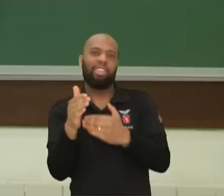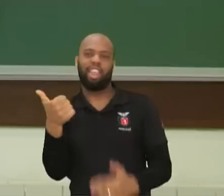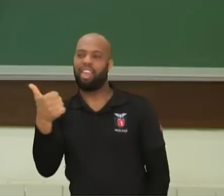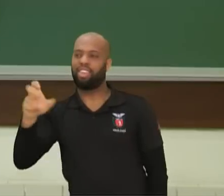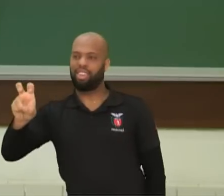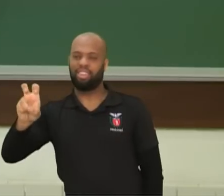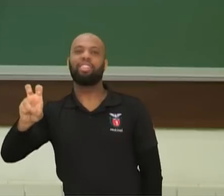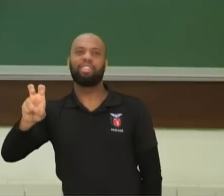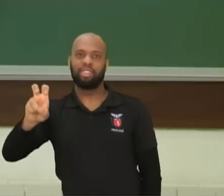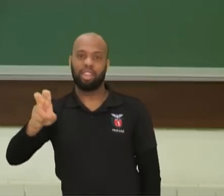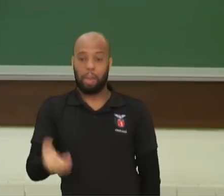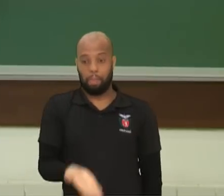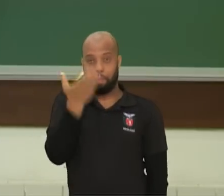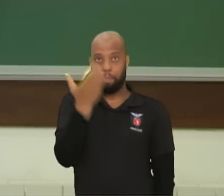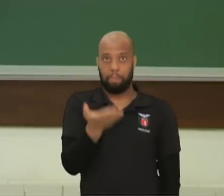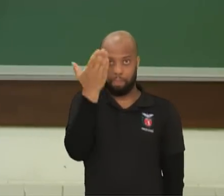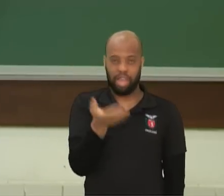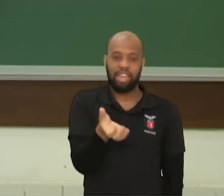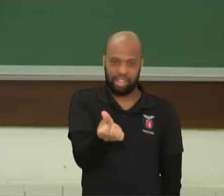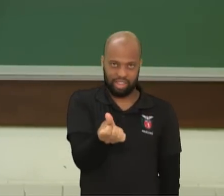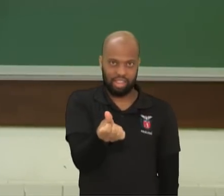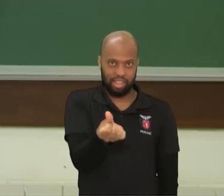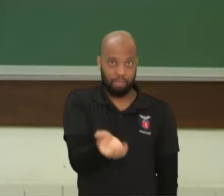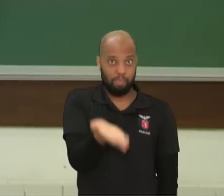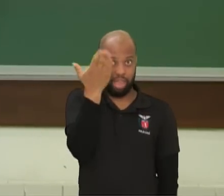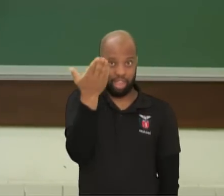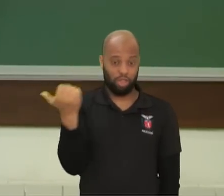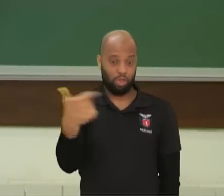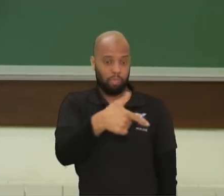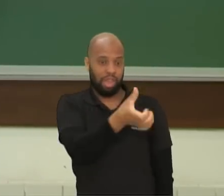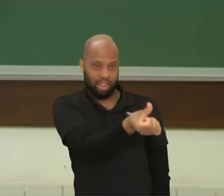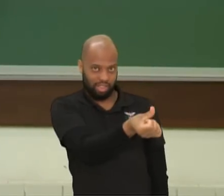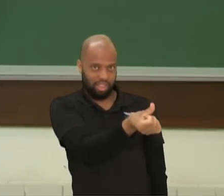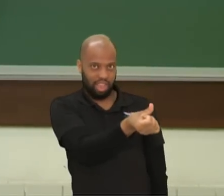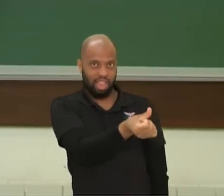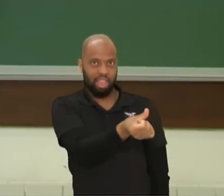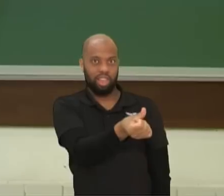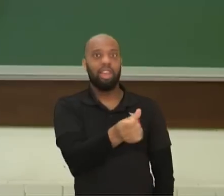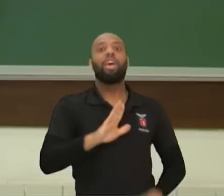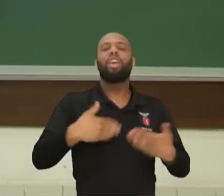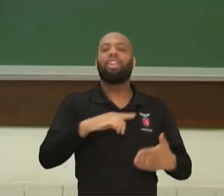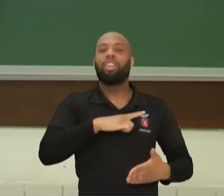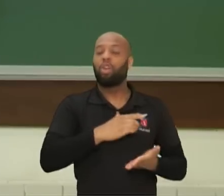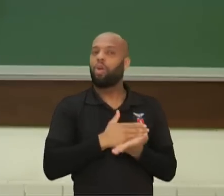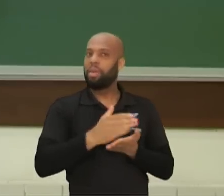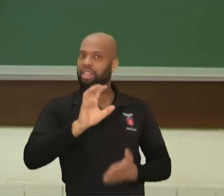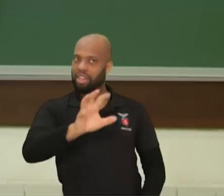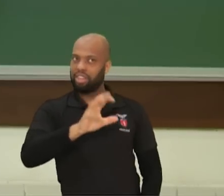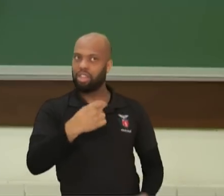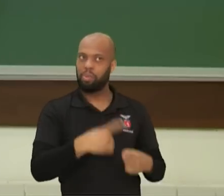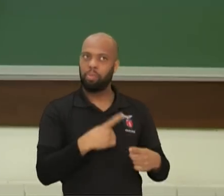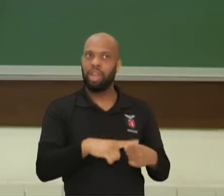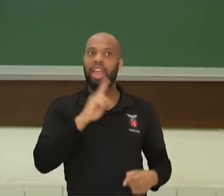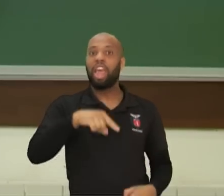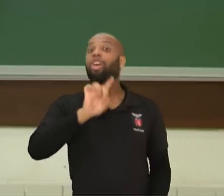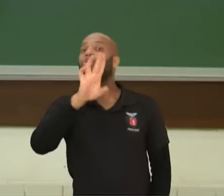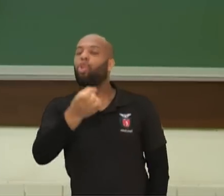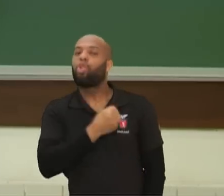começa lá, né, maiores que 6. Então, eu tenho que analisar, porque já eu tenho que começar por aí, ele já é maior que